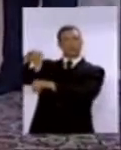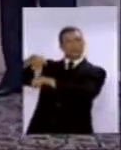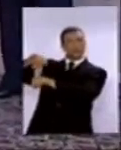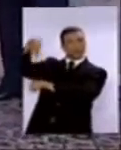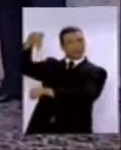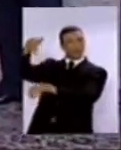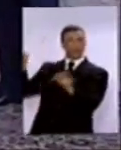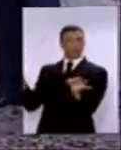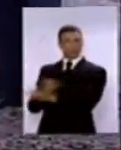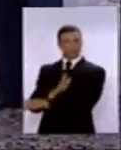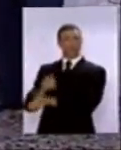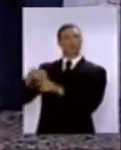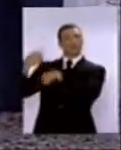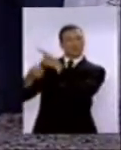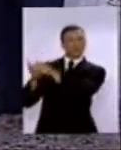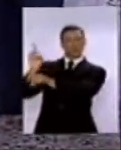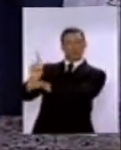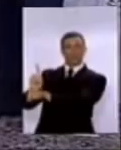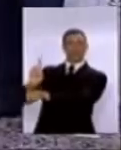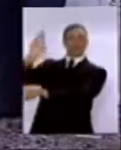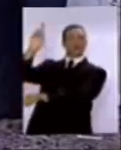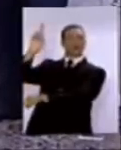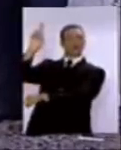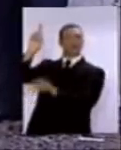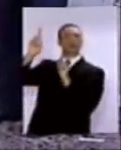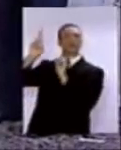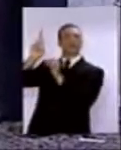doutor em direito processual civil